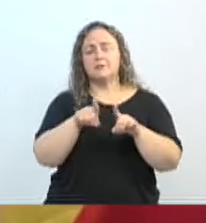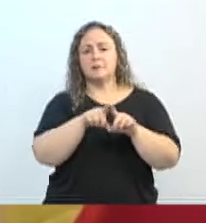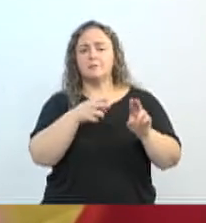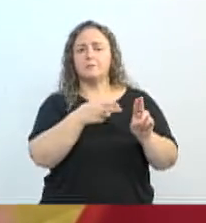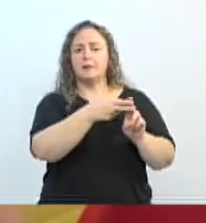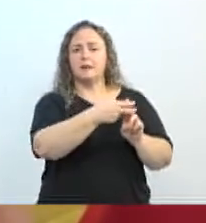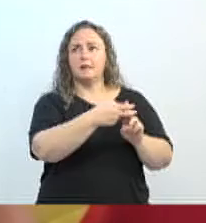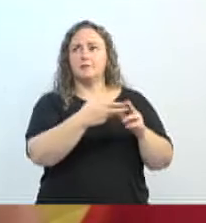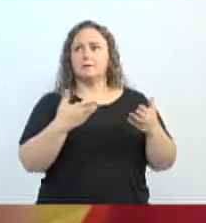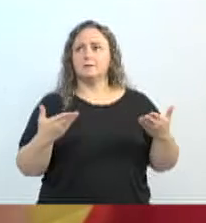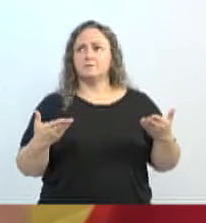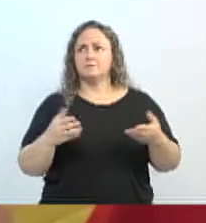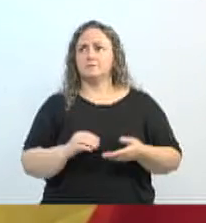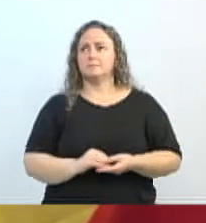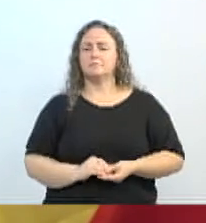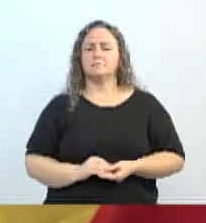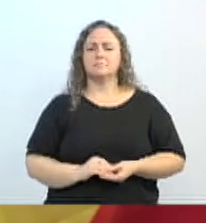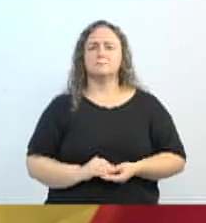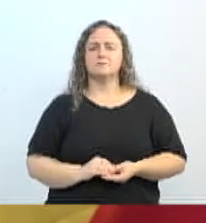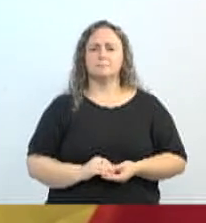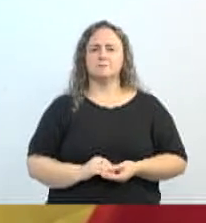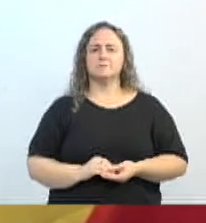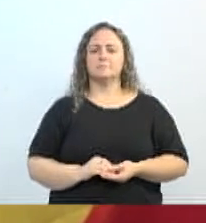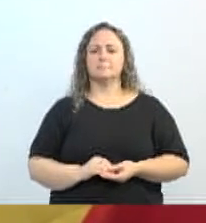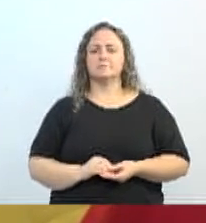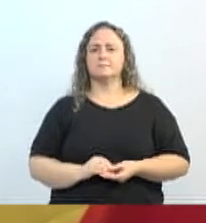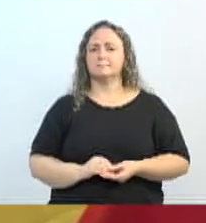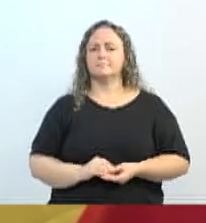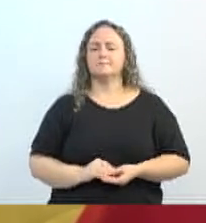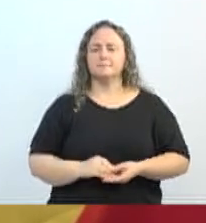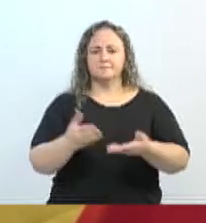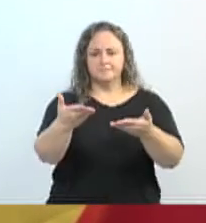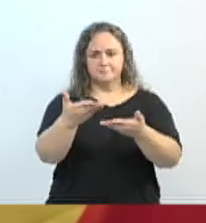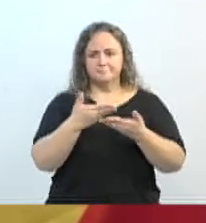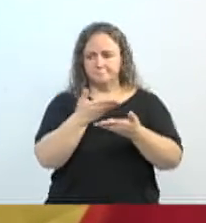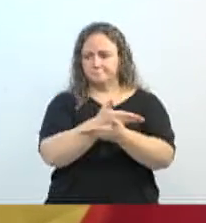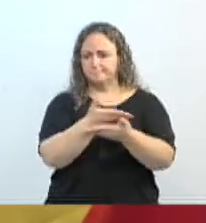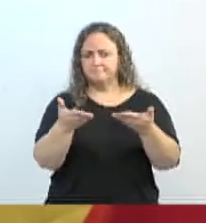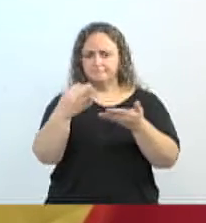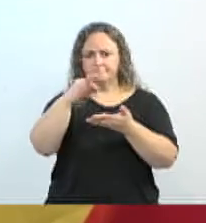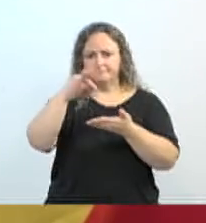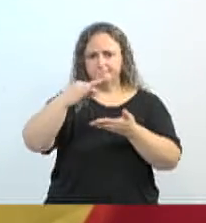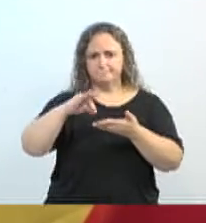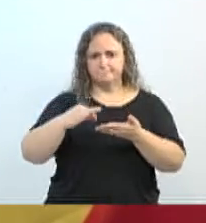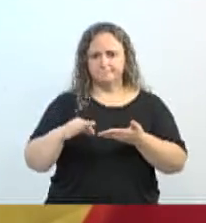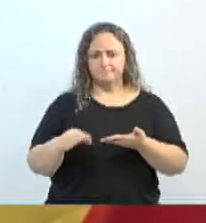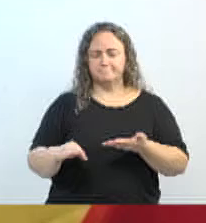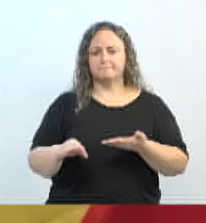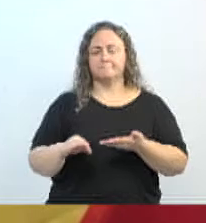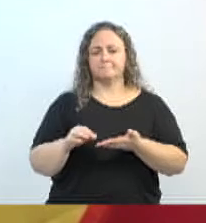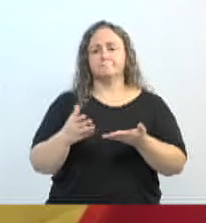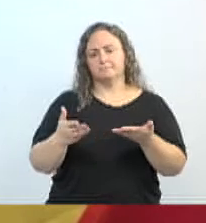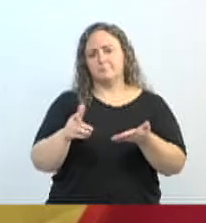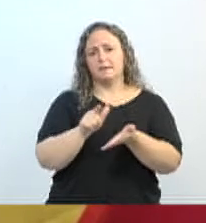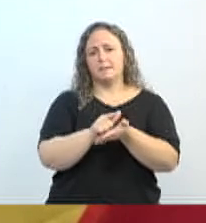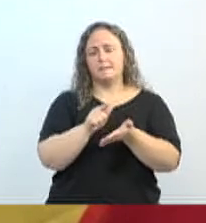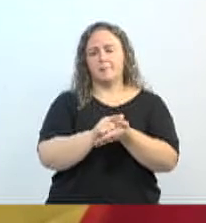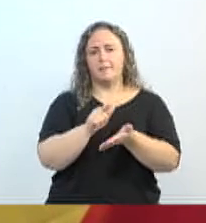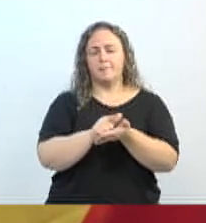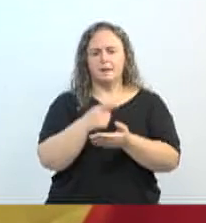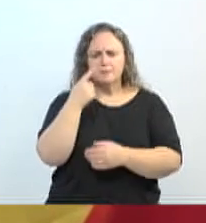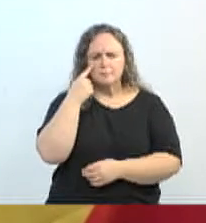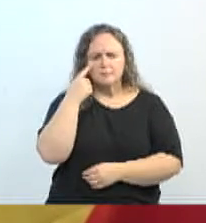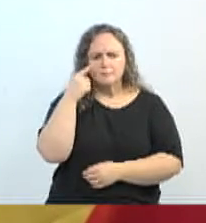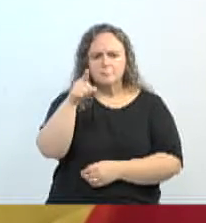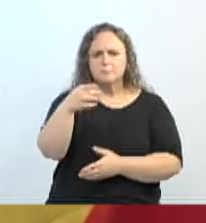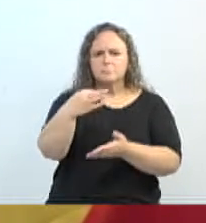outra forma. E assim, rapidinho para concluir, convido os senhores a assinarem o nosso manifesto e considero essa assinatura